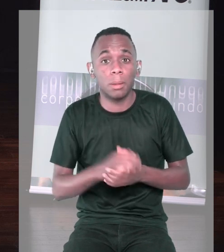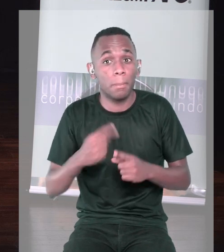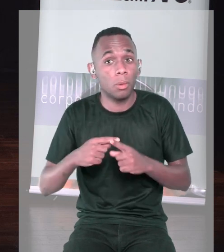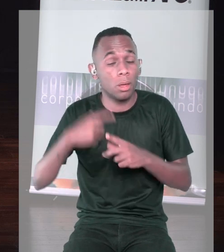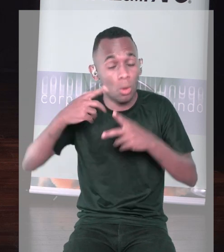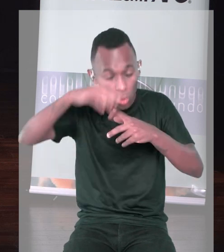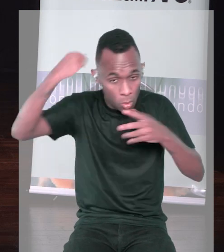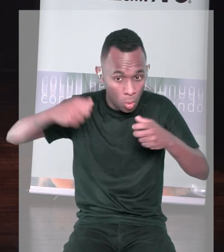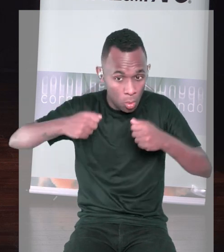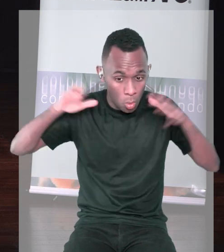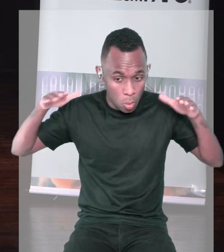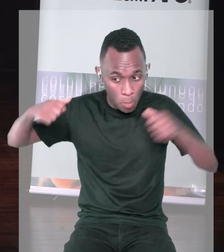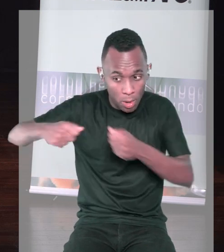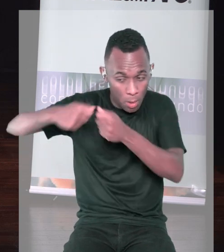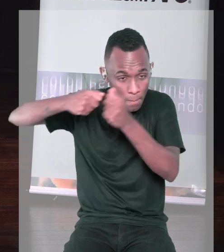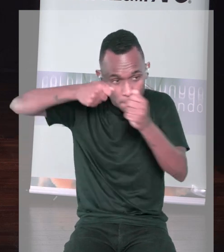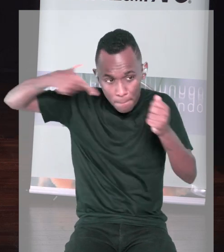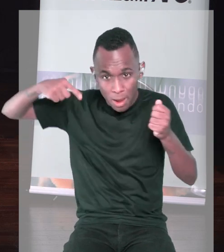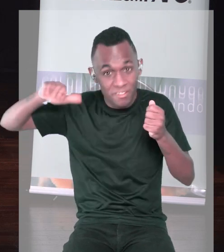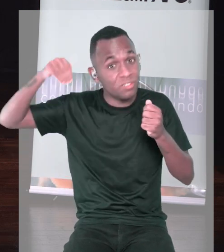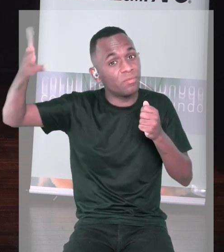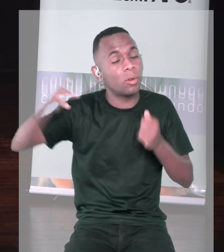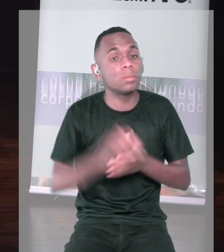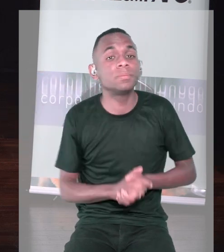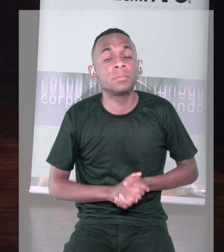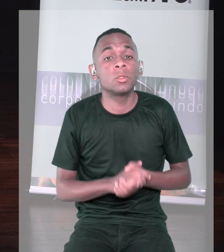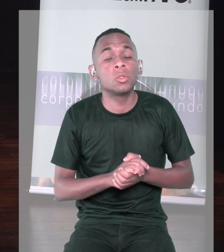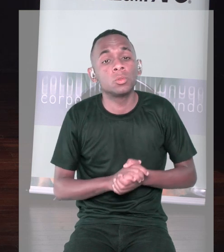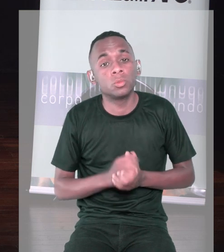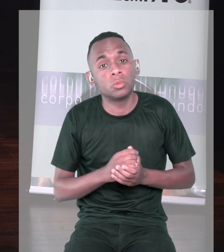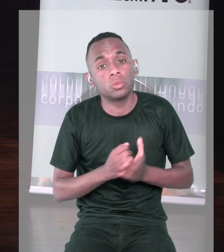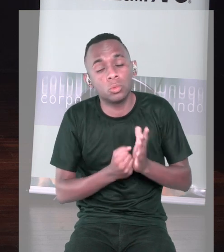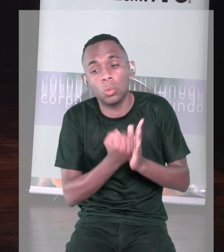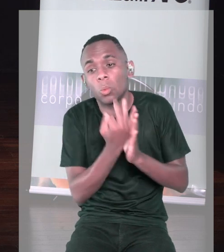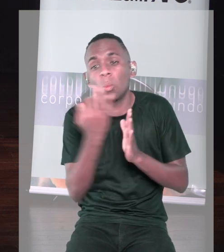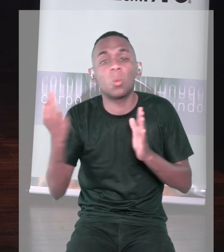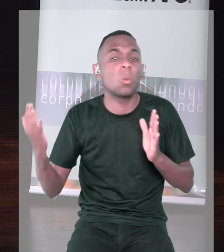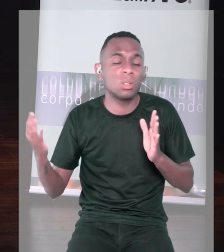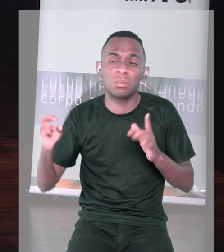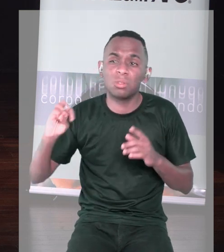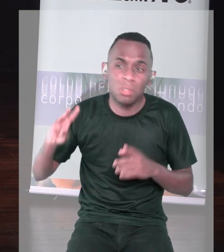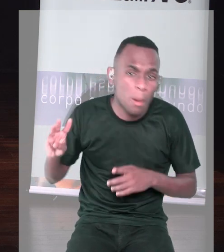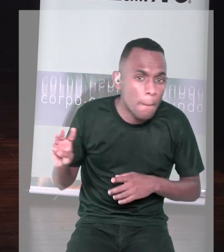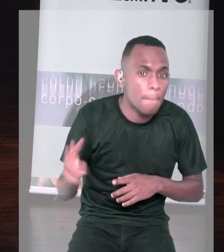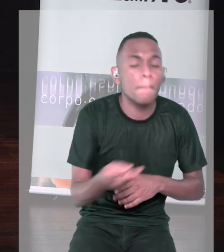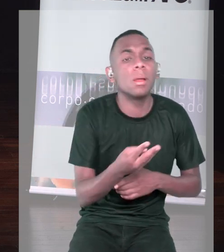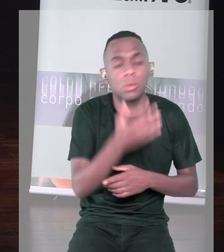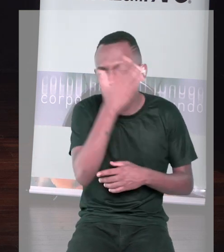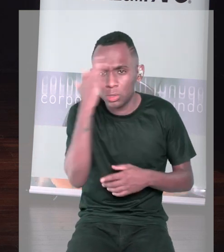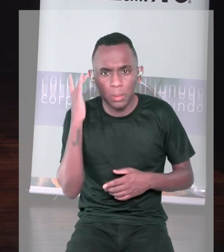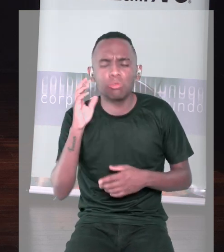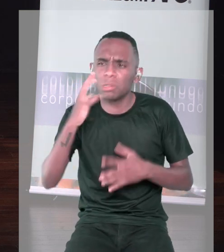A flecha do Cupido vem de fora, né? Enaltecidos um para o outro sem nenhum mérito, os primeiros quaisquer de